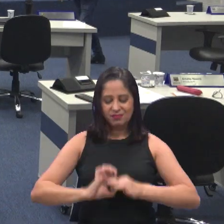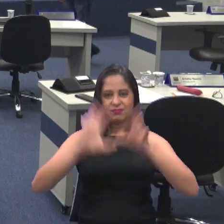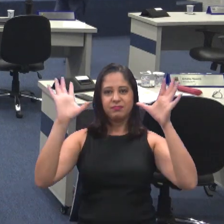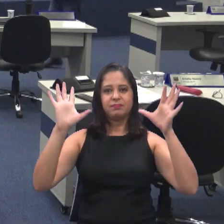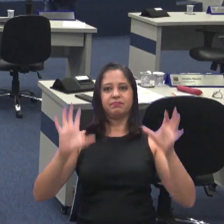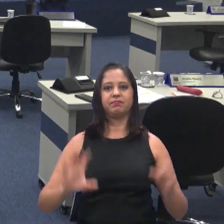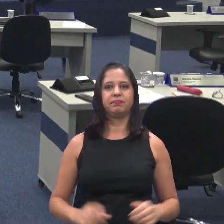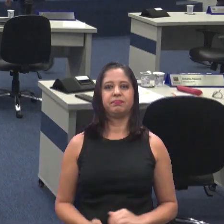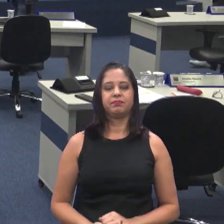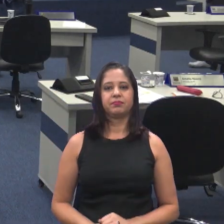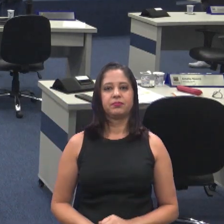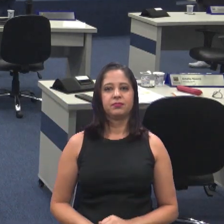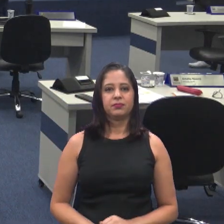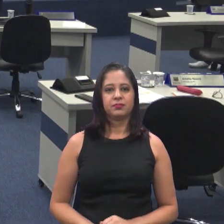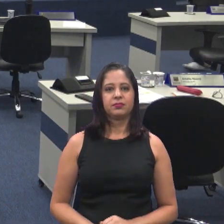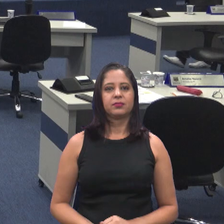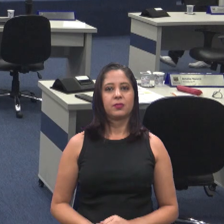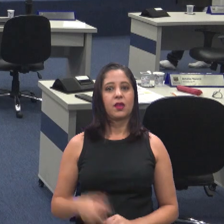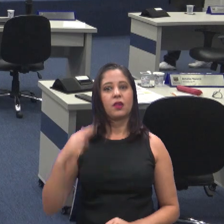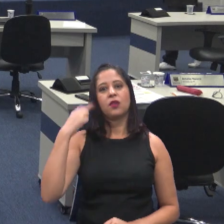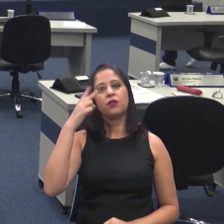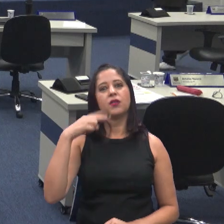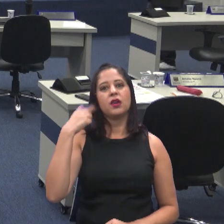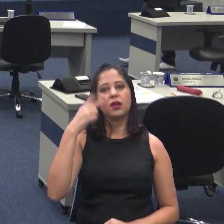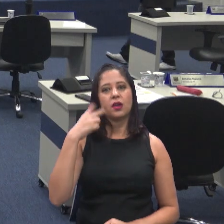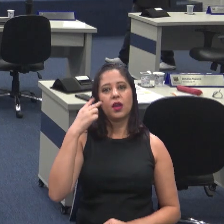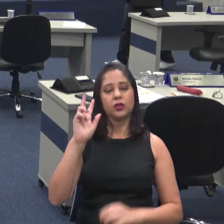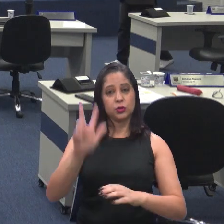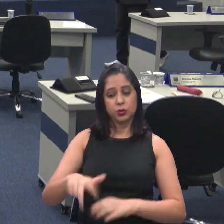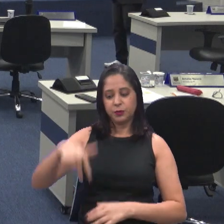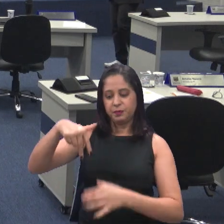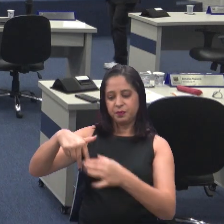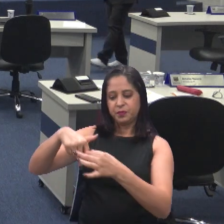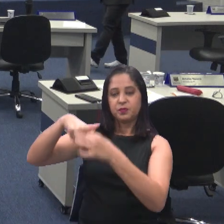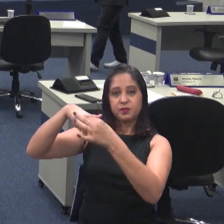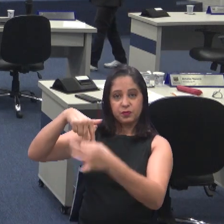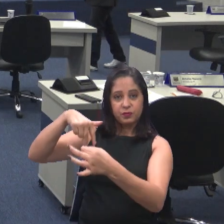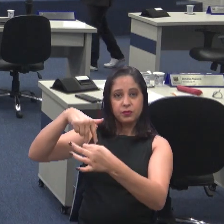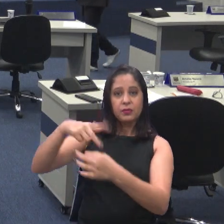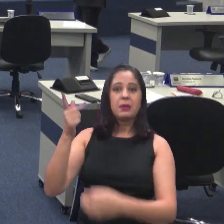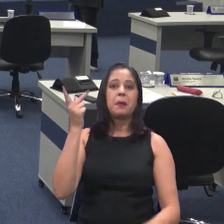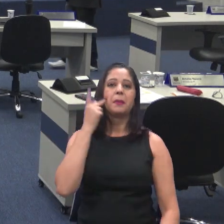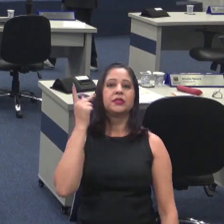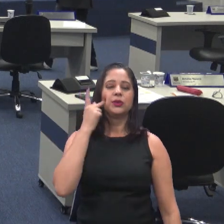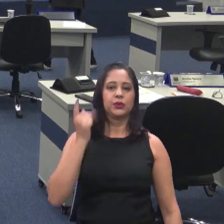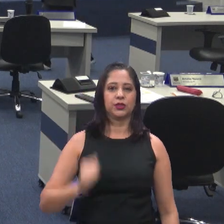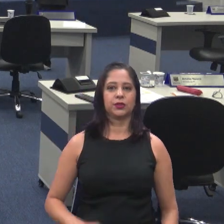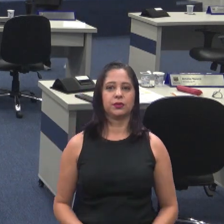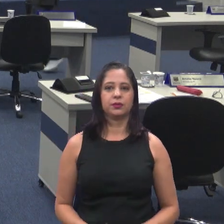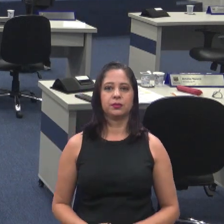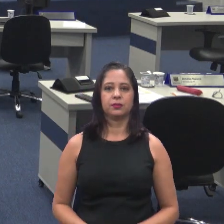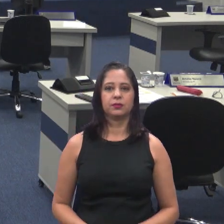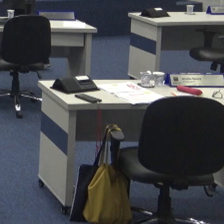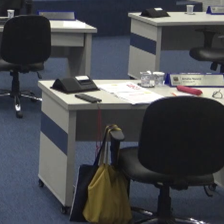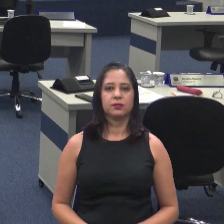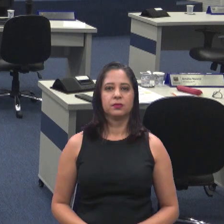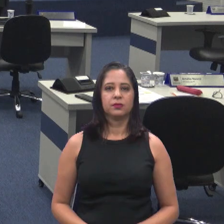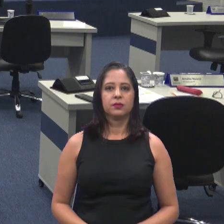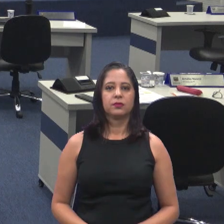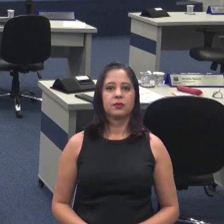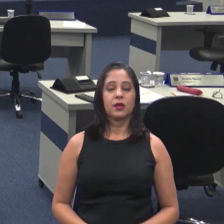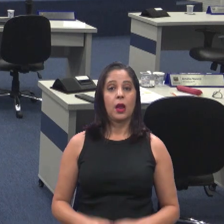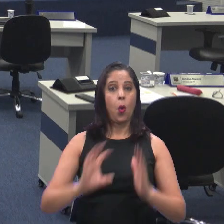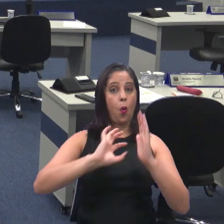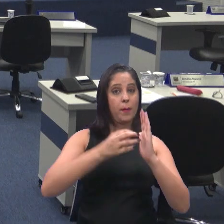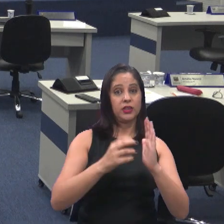Obrigado, vereador. Próximo vereador inscrito, vereador Rafael Pascucci, do